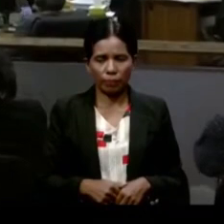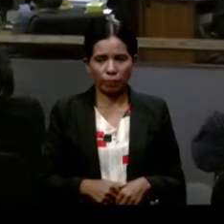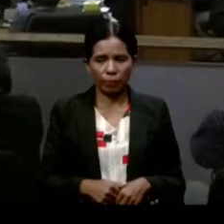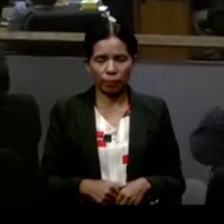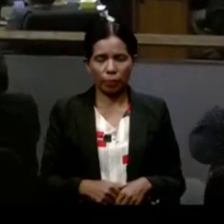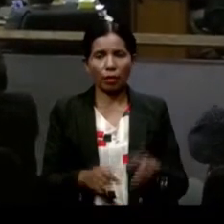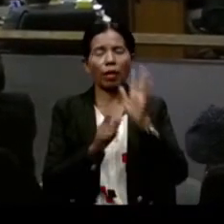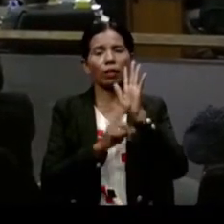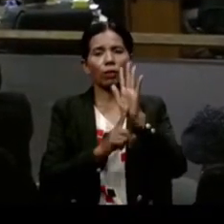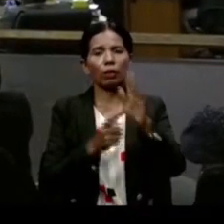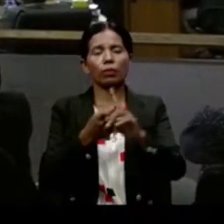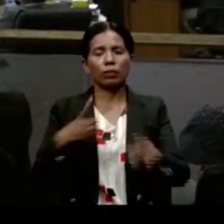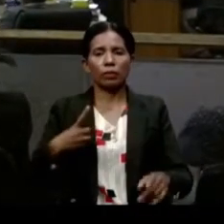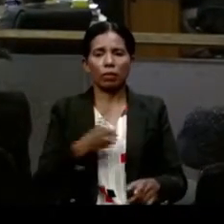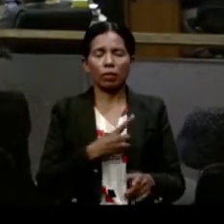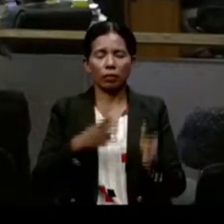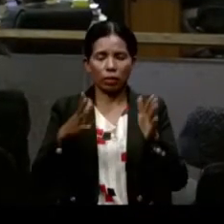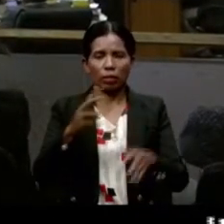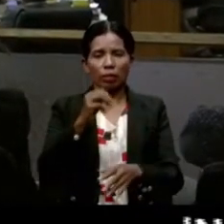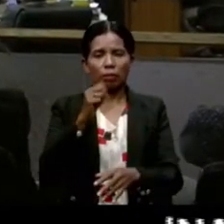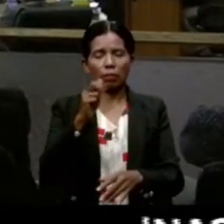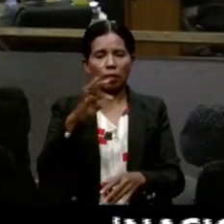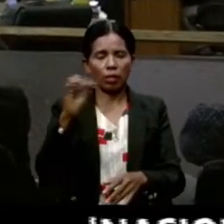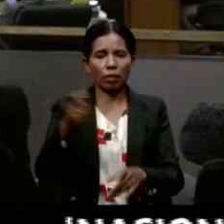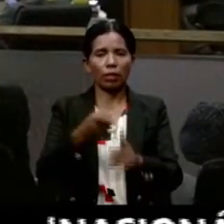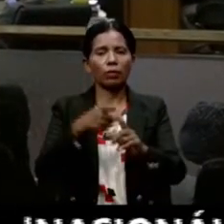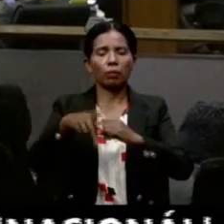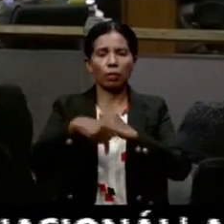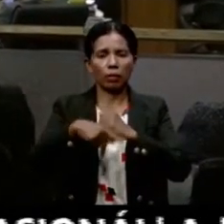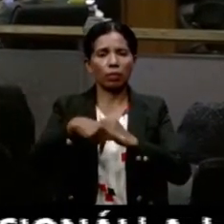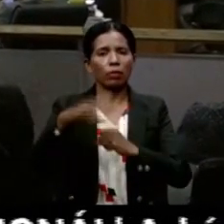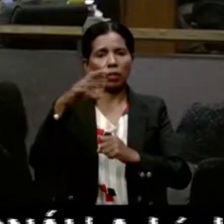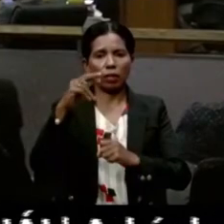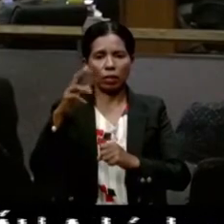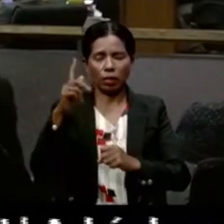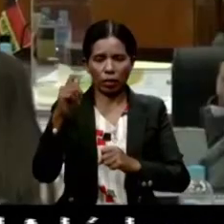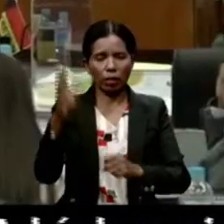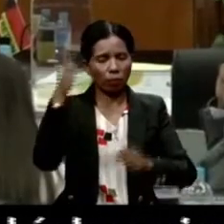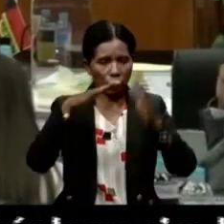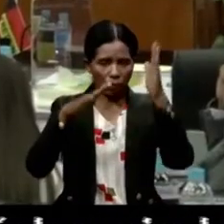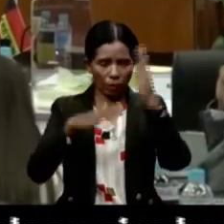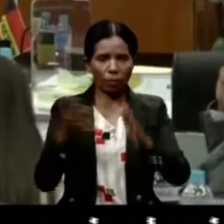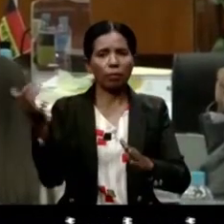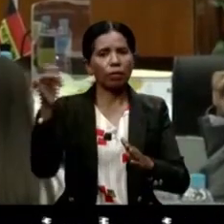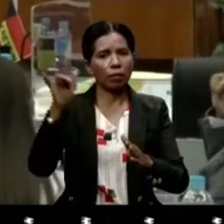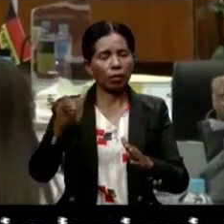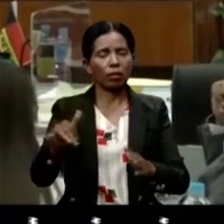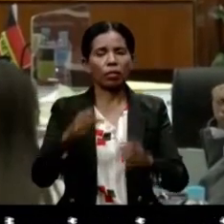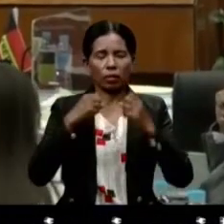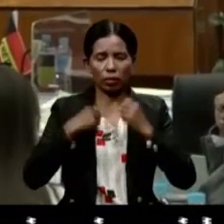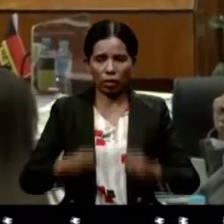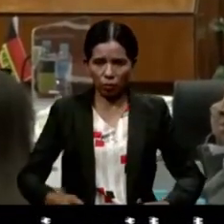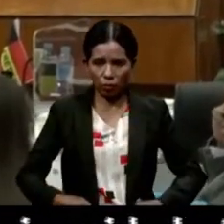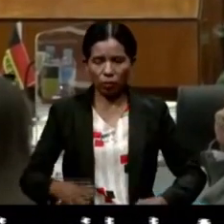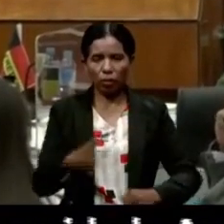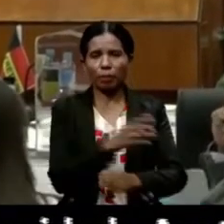Assunto né, ato husi deputada Maria Gurumali Barreto, husi bancada SNRT, relaciona o problema se nebe acontece em setor saúde